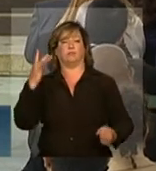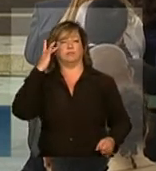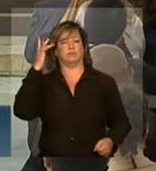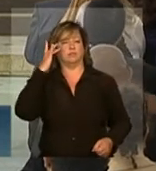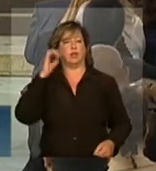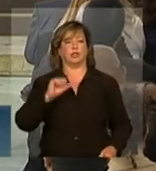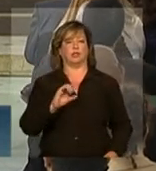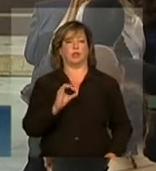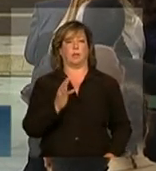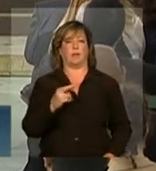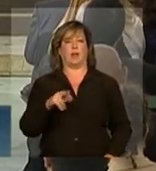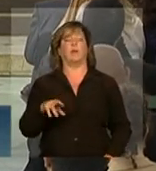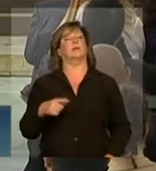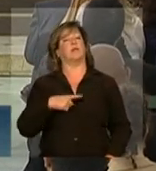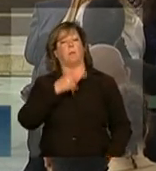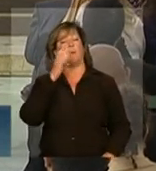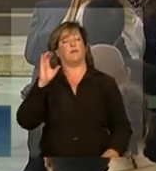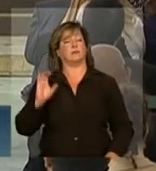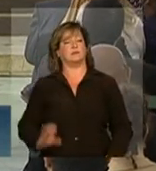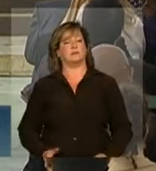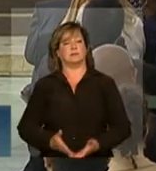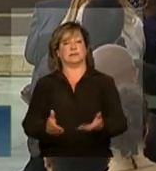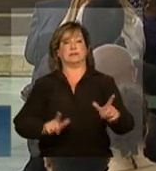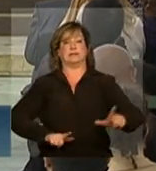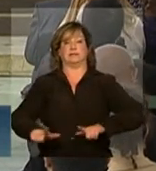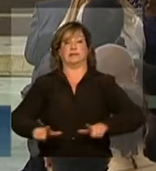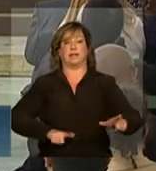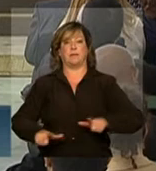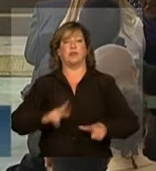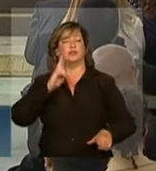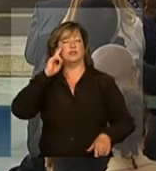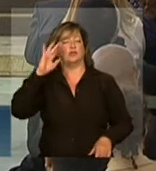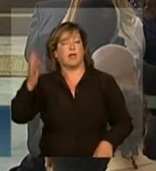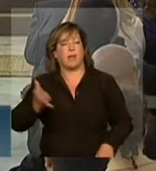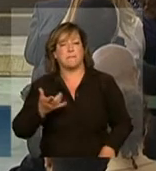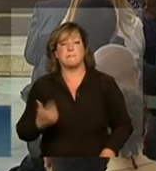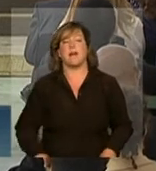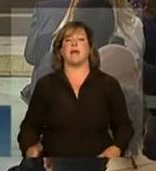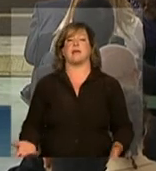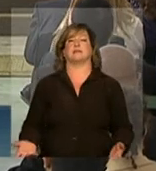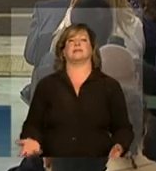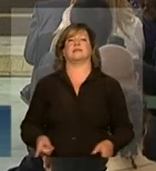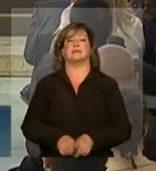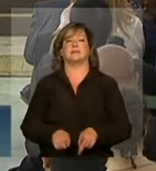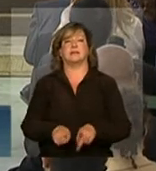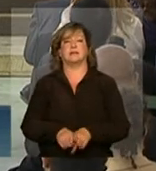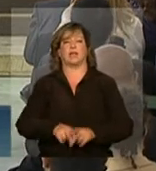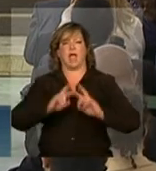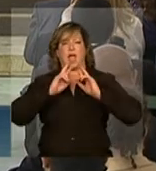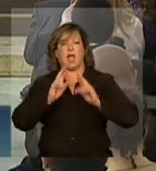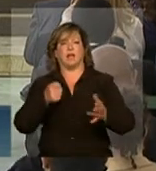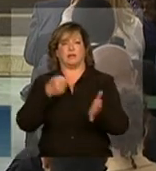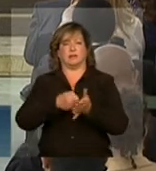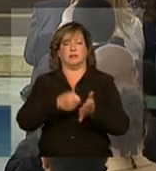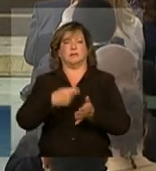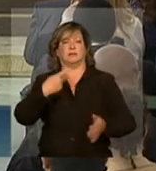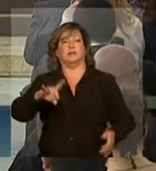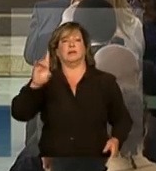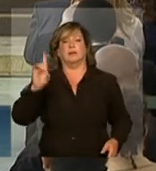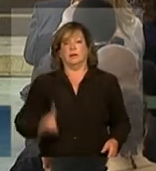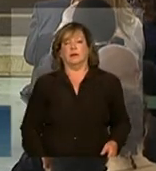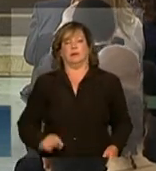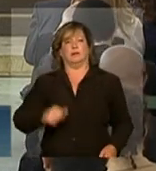exatamente porque tem um povo cidadão e atuante, que sonha mais, que quer mais, que exige e reivindica seus direitos.